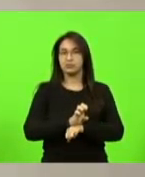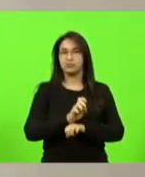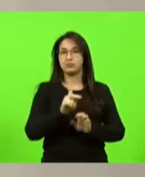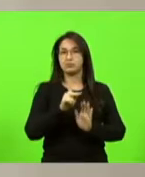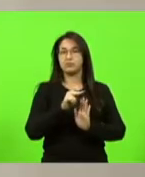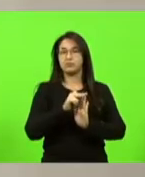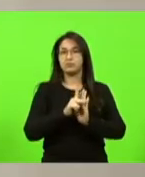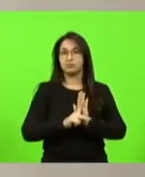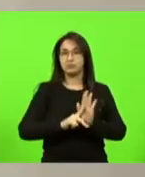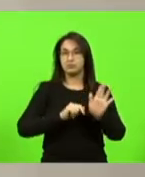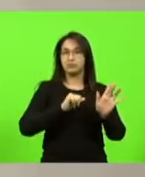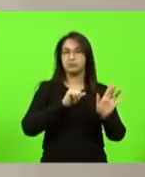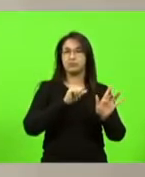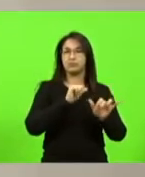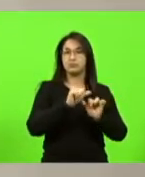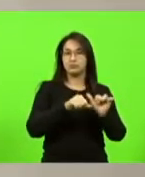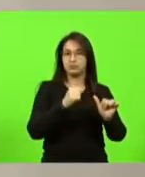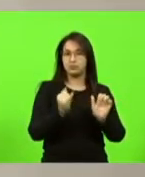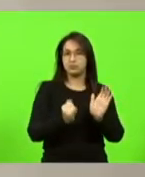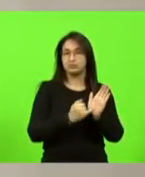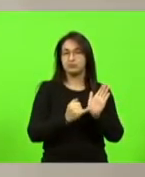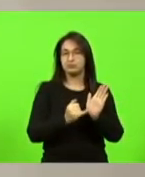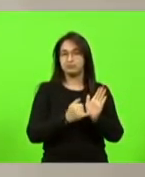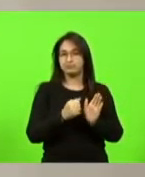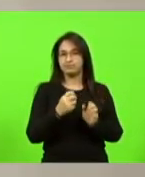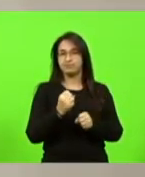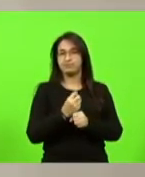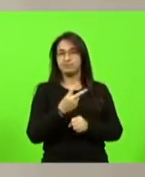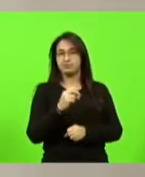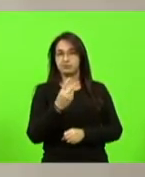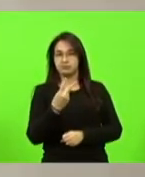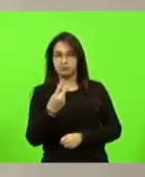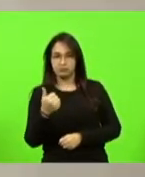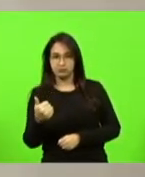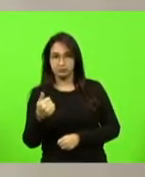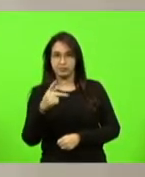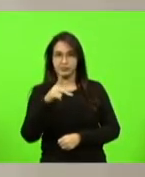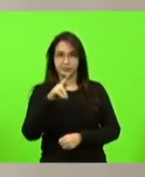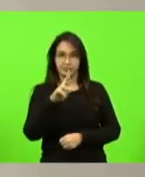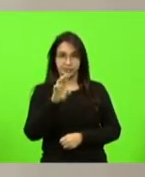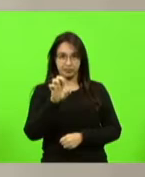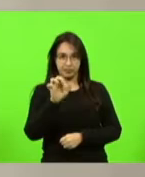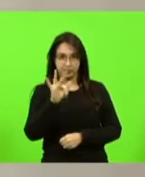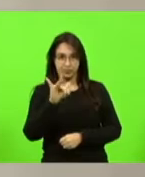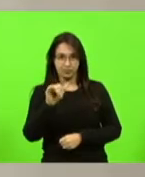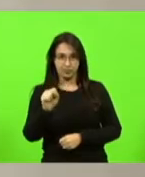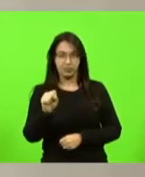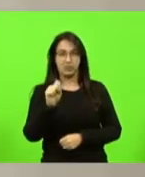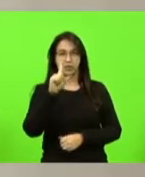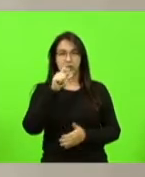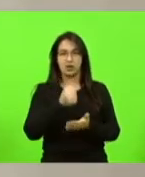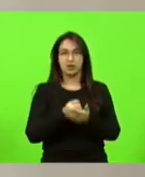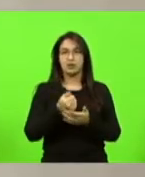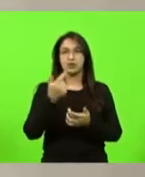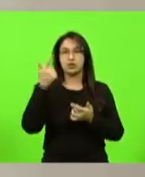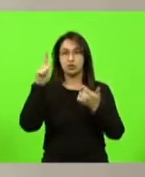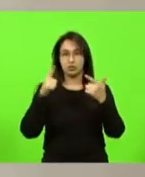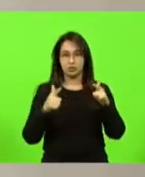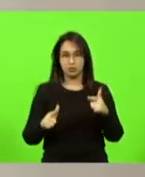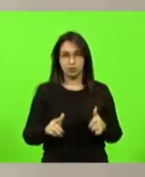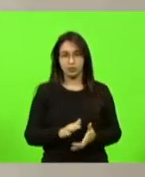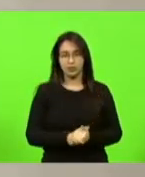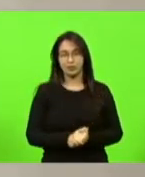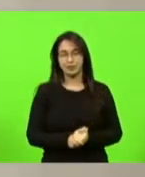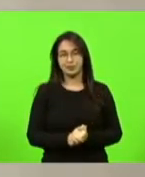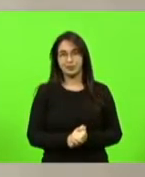Catarinense de Recuperação Fiscal de 2021, Prefis 2021, e estabelece outras providências.